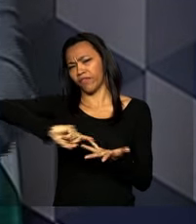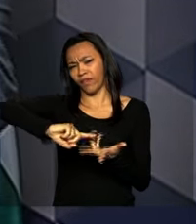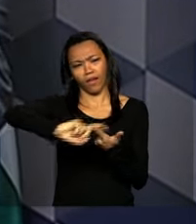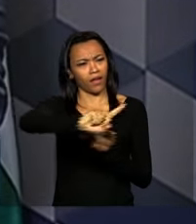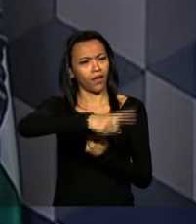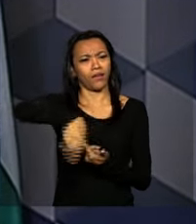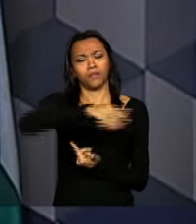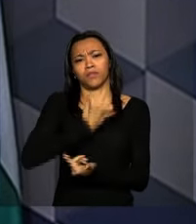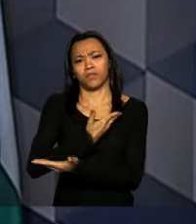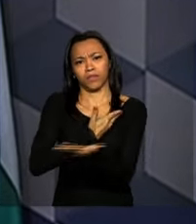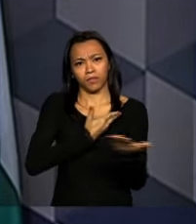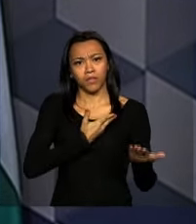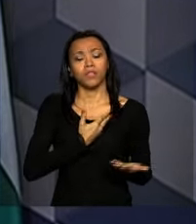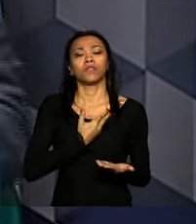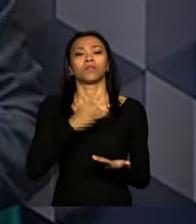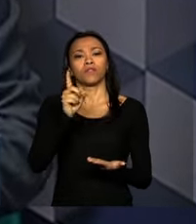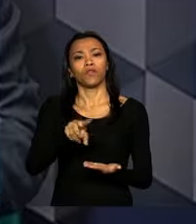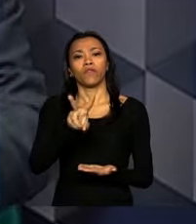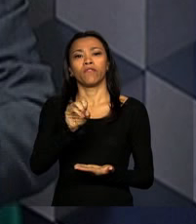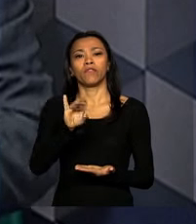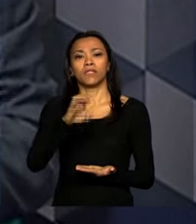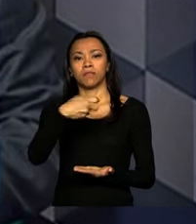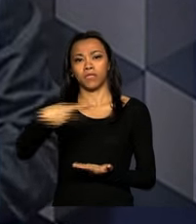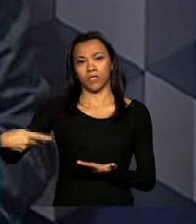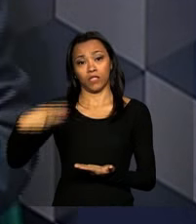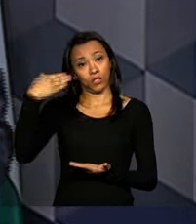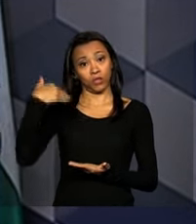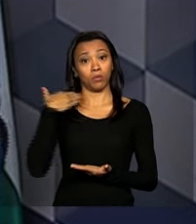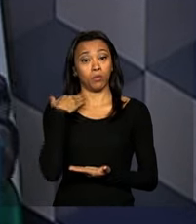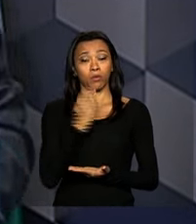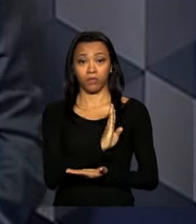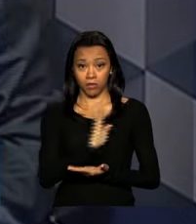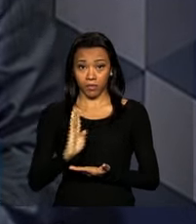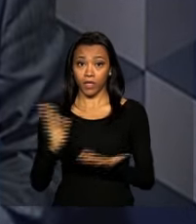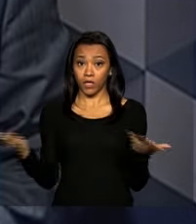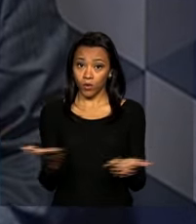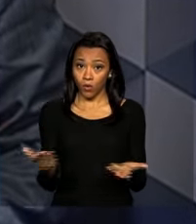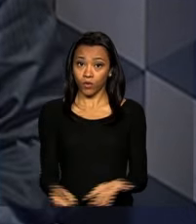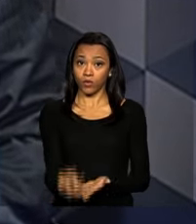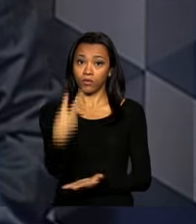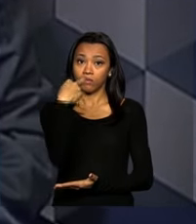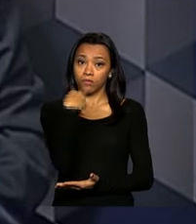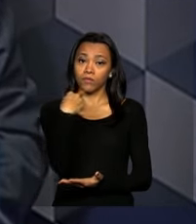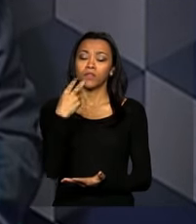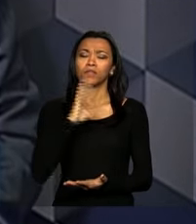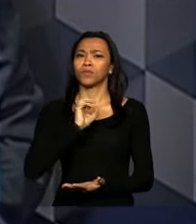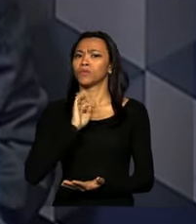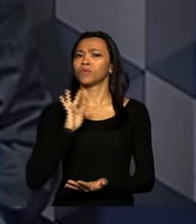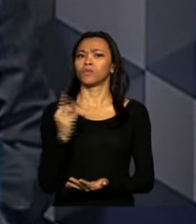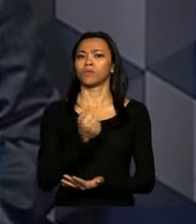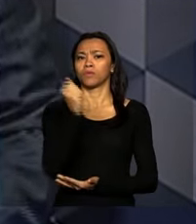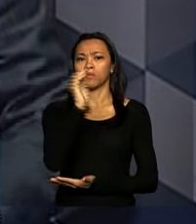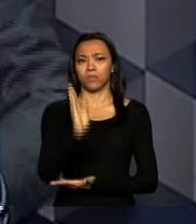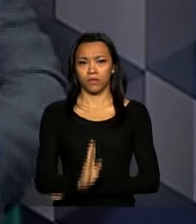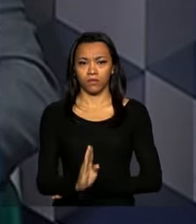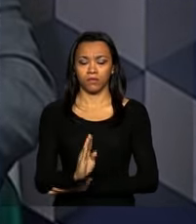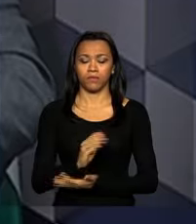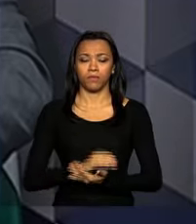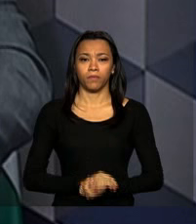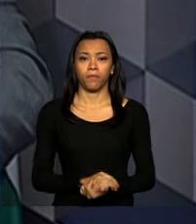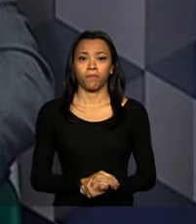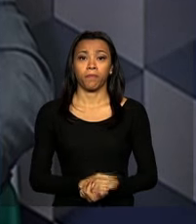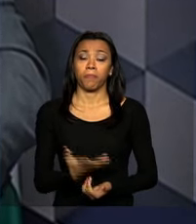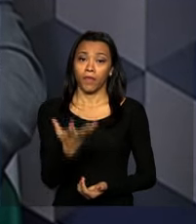diretores e todos os colegas do Banco do Brasil que nos ouvem e nos assistem em todo o Brasil.